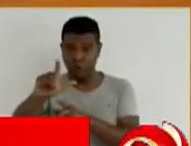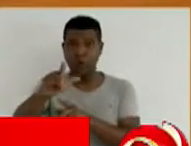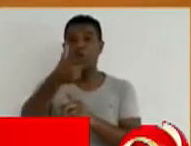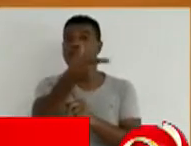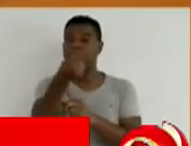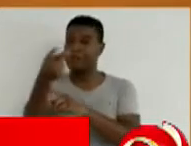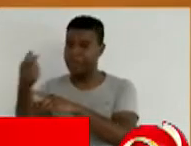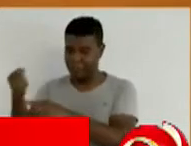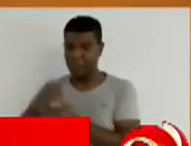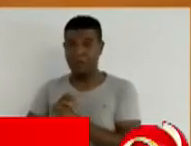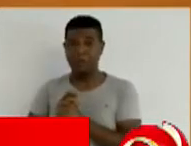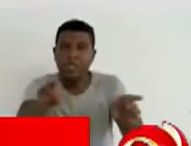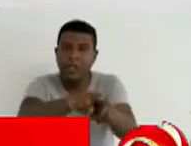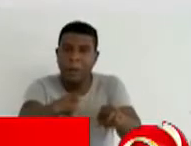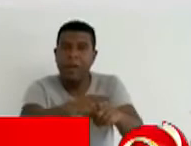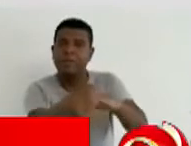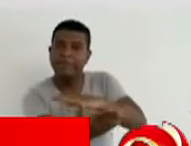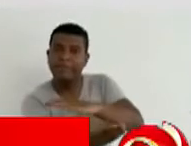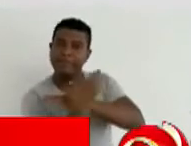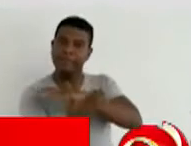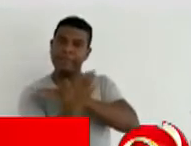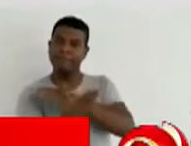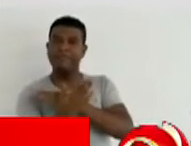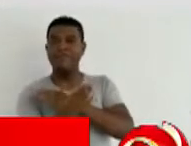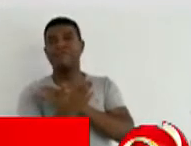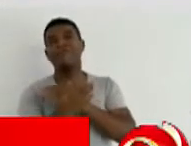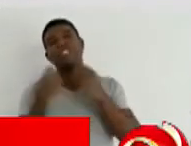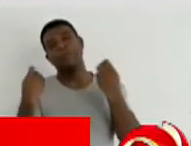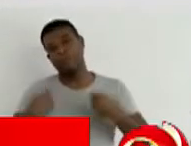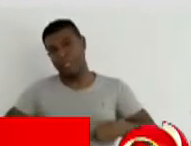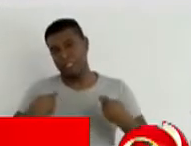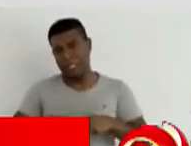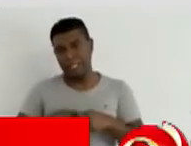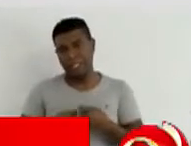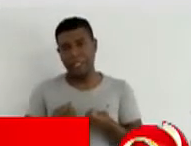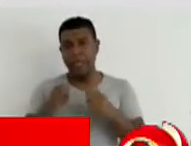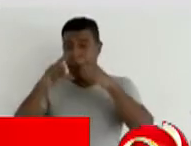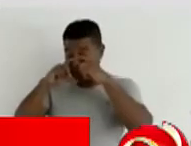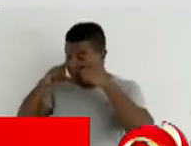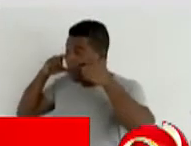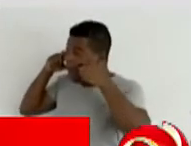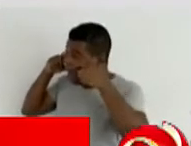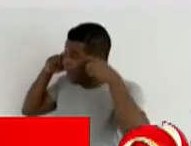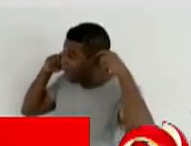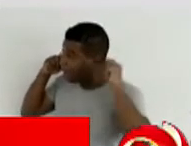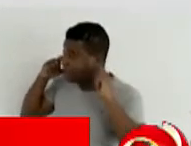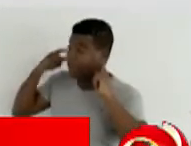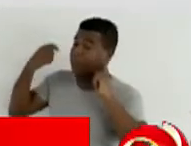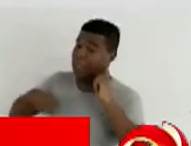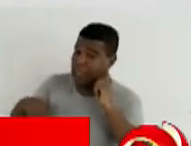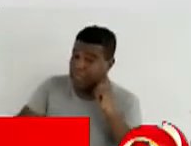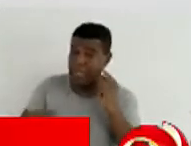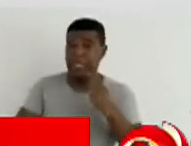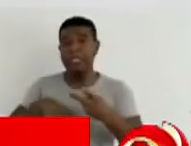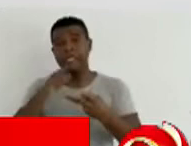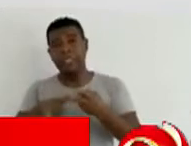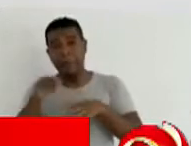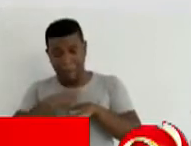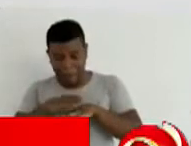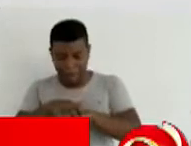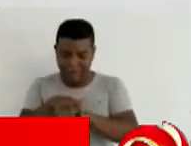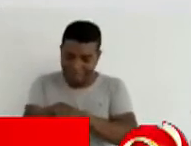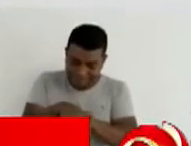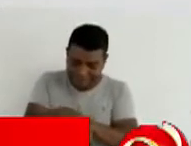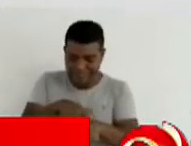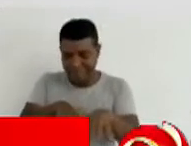a ajuda da população para que todo mundo possa voltar à normalidade o mais rápido possível. E lembrar que todos nós